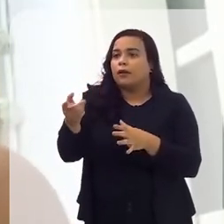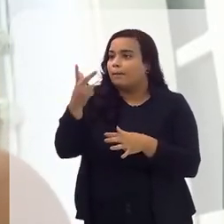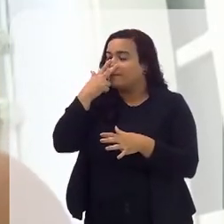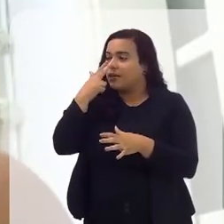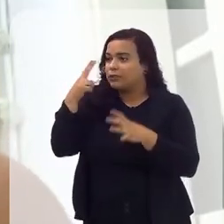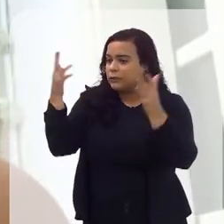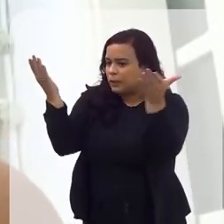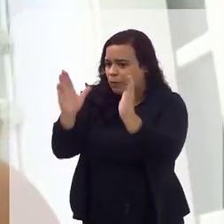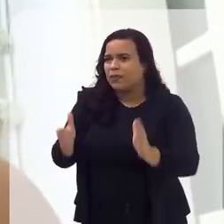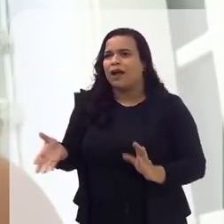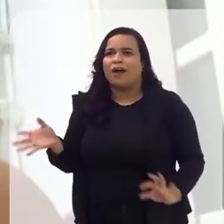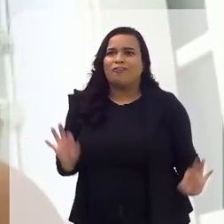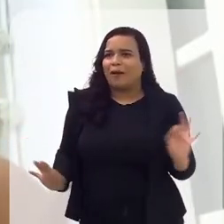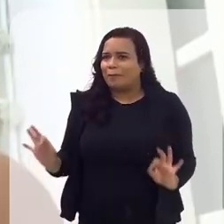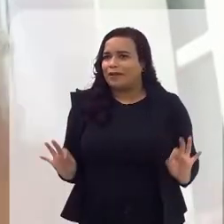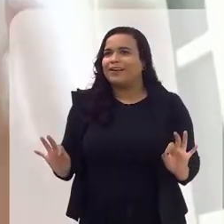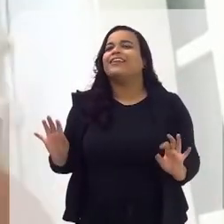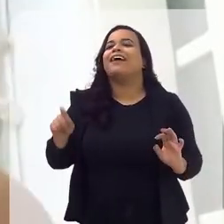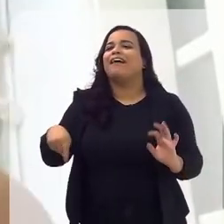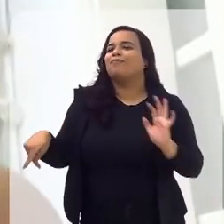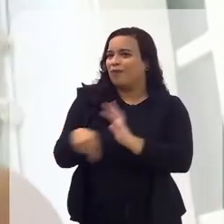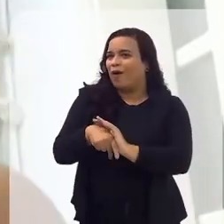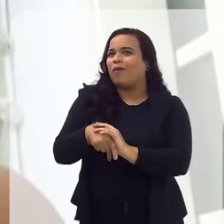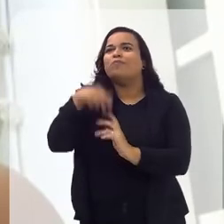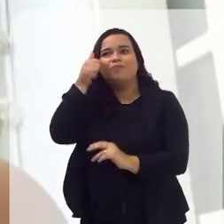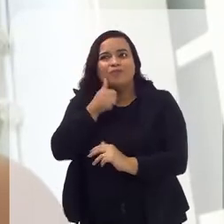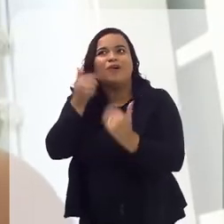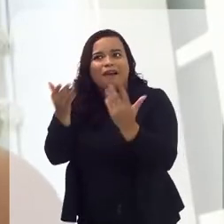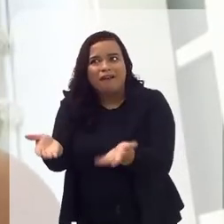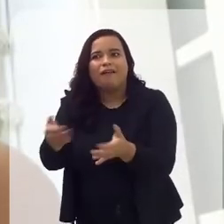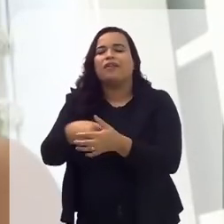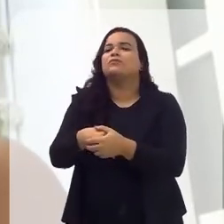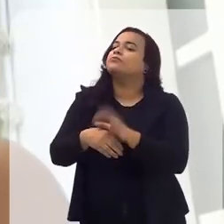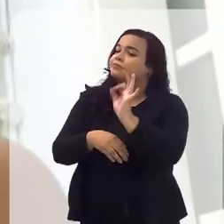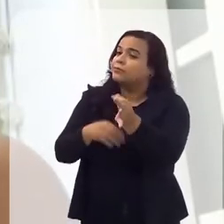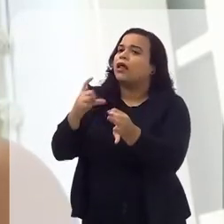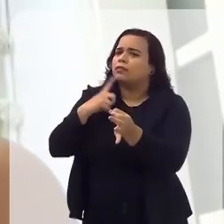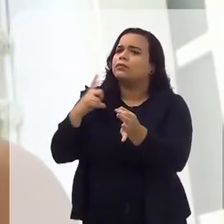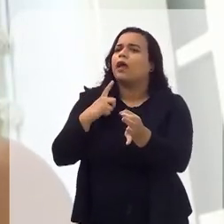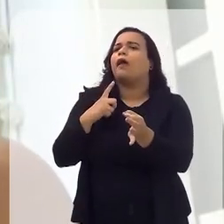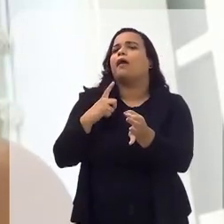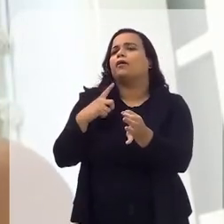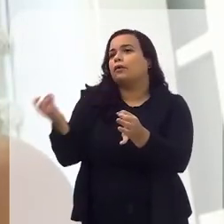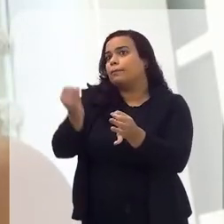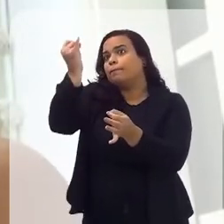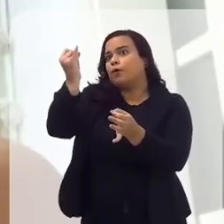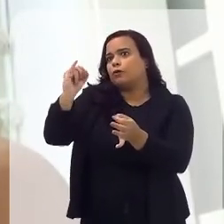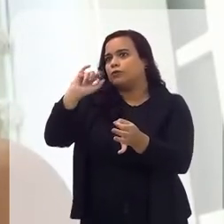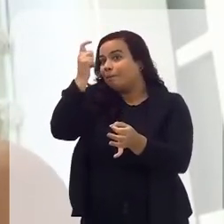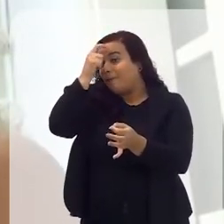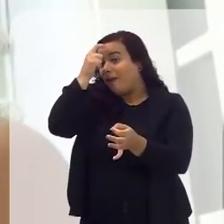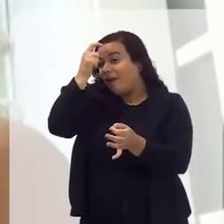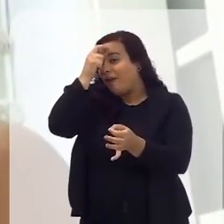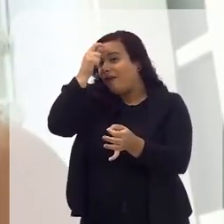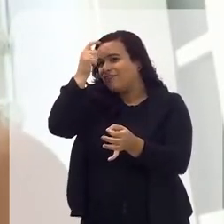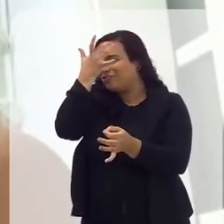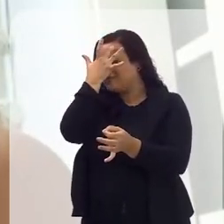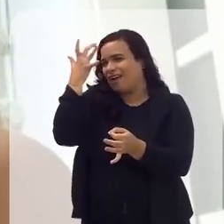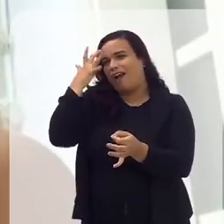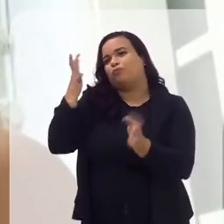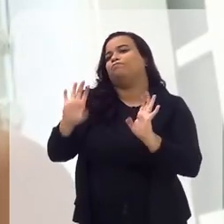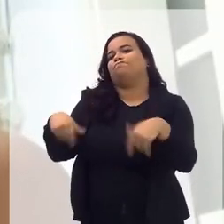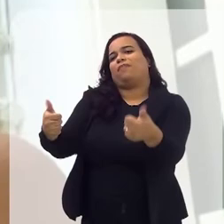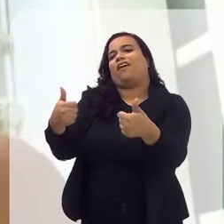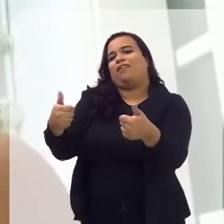corpo da mulher, né, com a feminilidade, toda essa ideia de feminilidade a partir do seio. Então, claro que isso tudo tem um componente, assim, muito importante para a saúde mental dessa